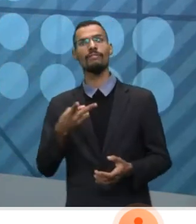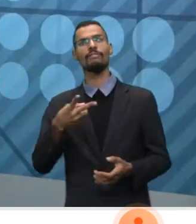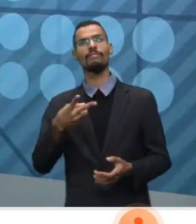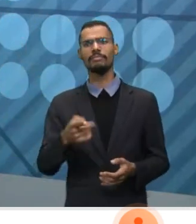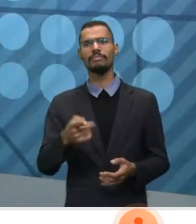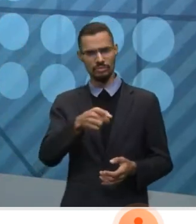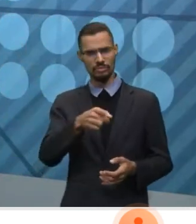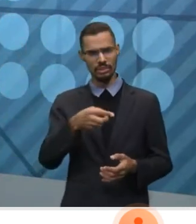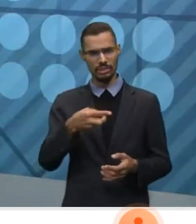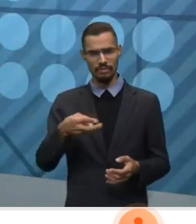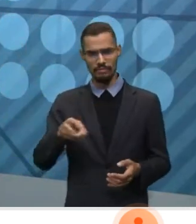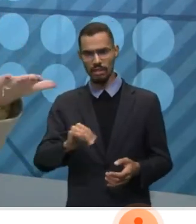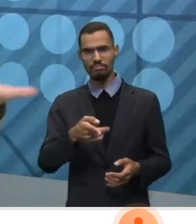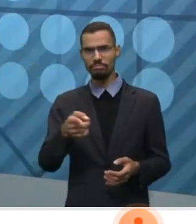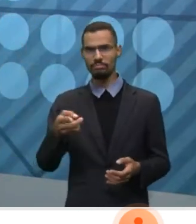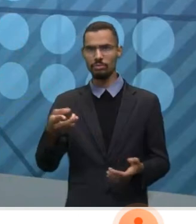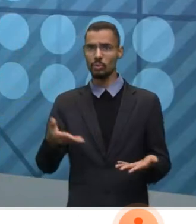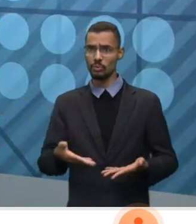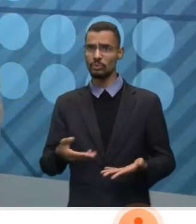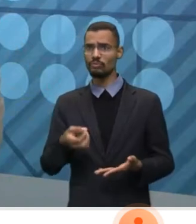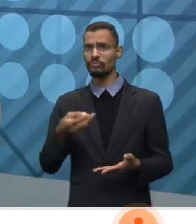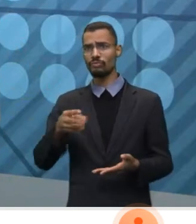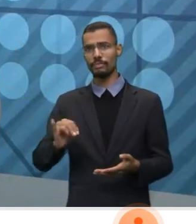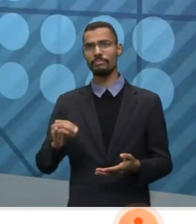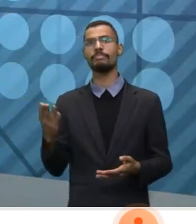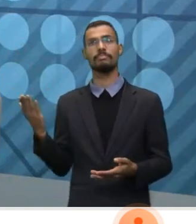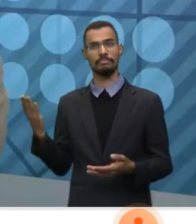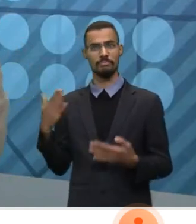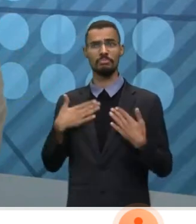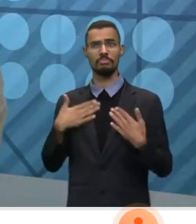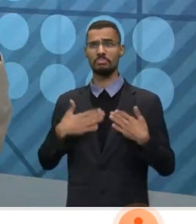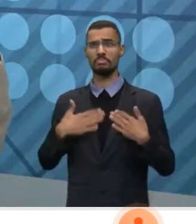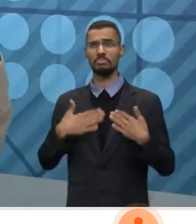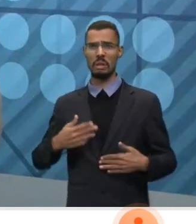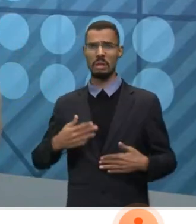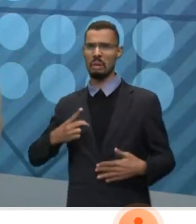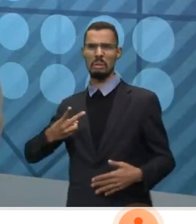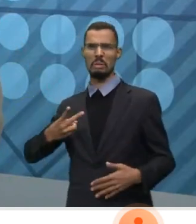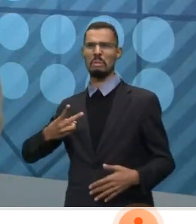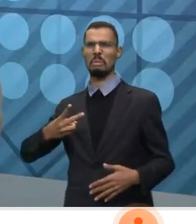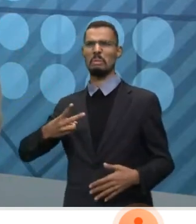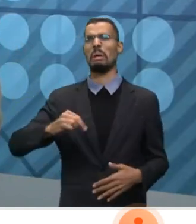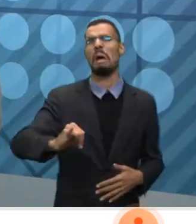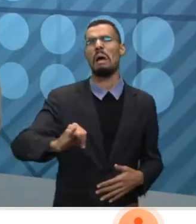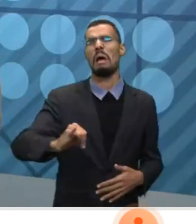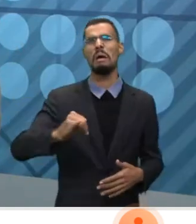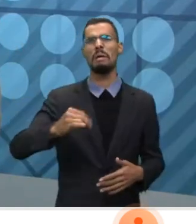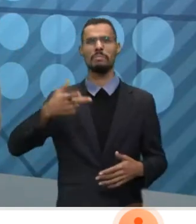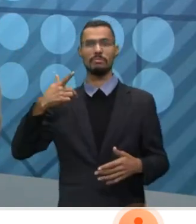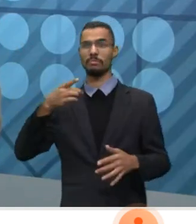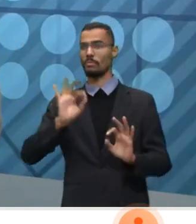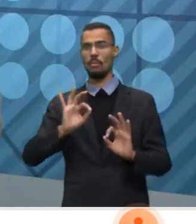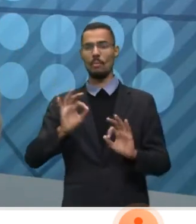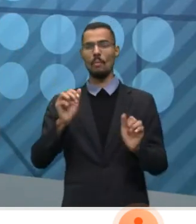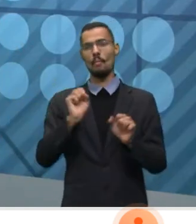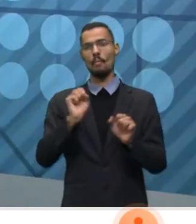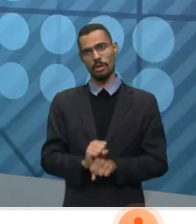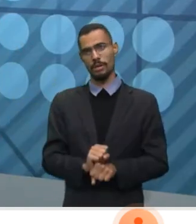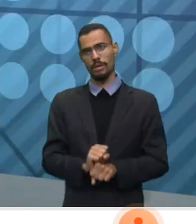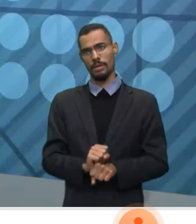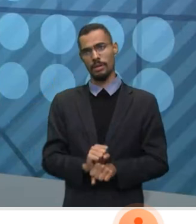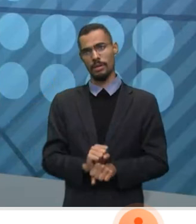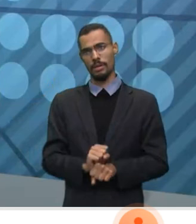Você vai, o hoje, o corpo, né? Sem nenhum tipo de inclinação. Pelo